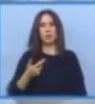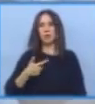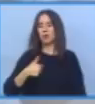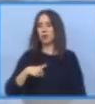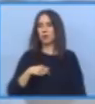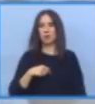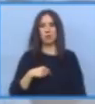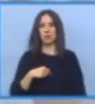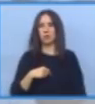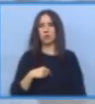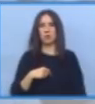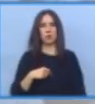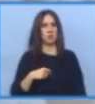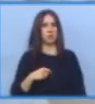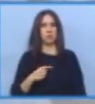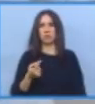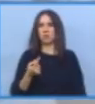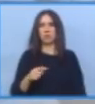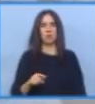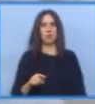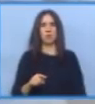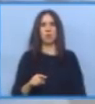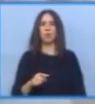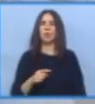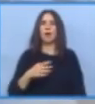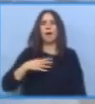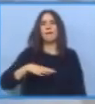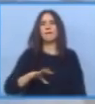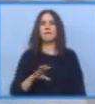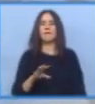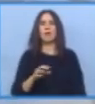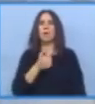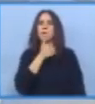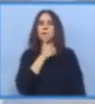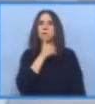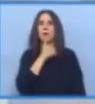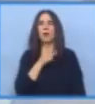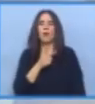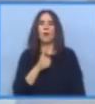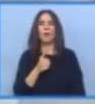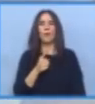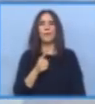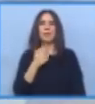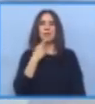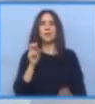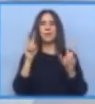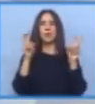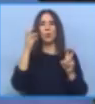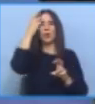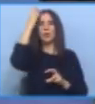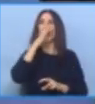não podemos apenas quando nos apetece, quando o Rei faz anos.